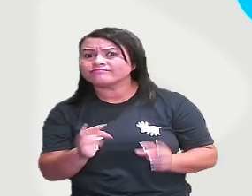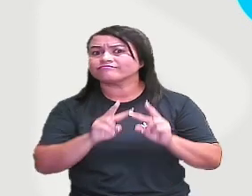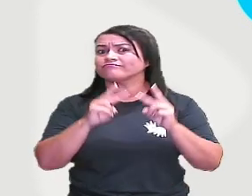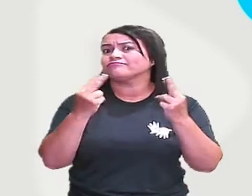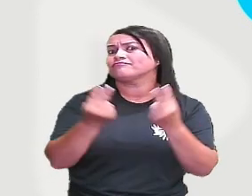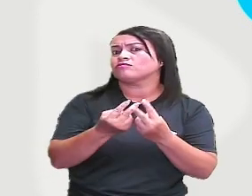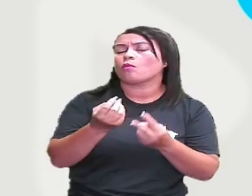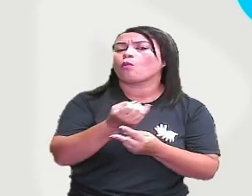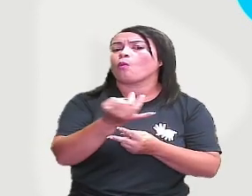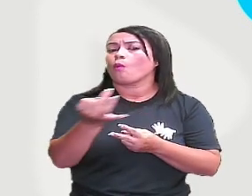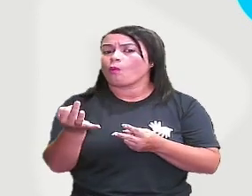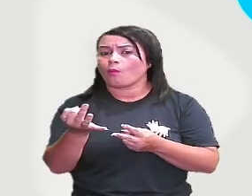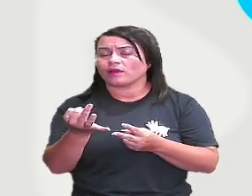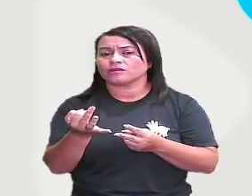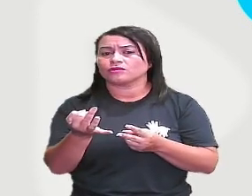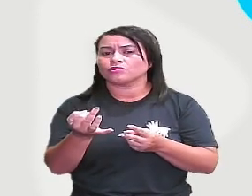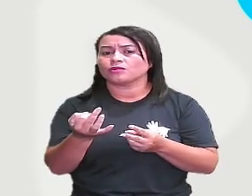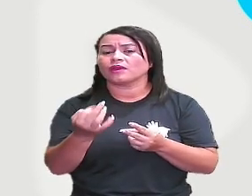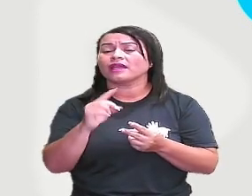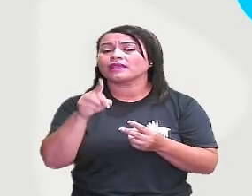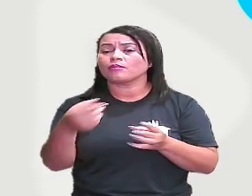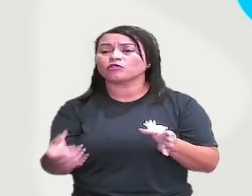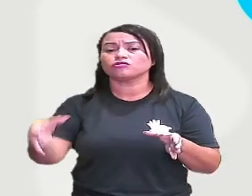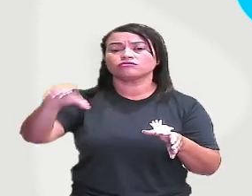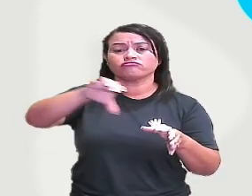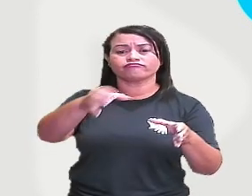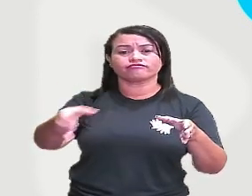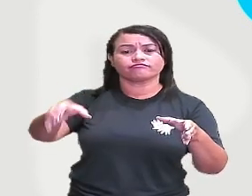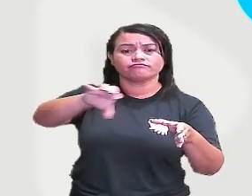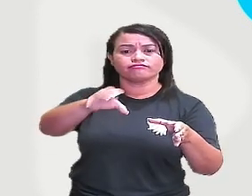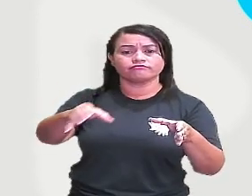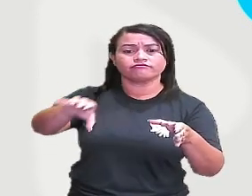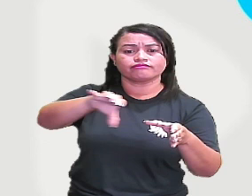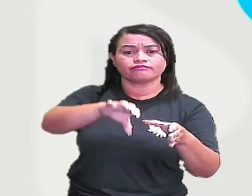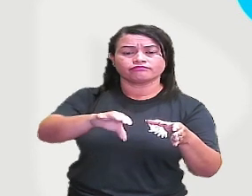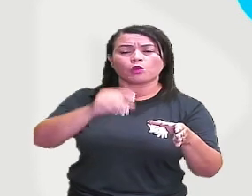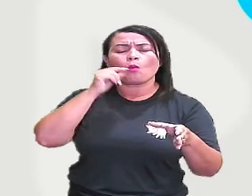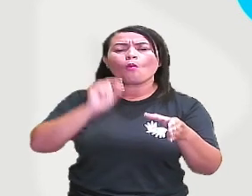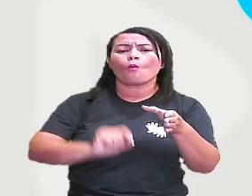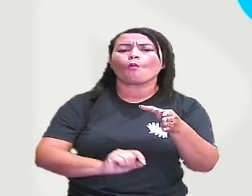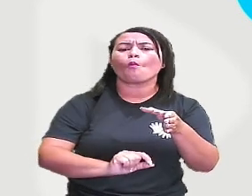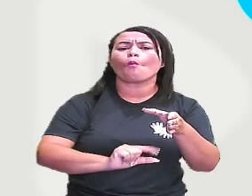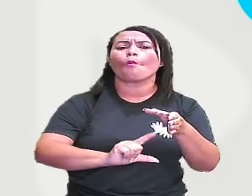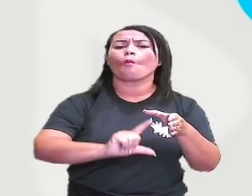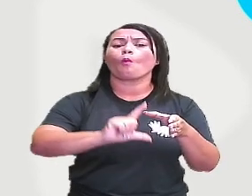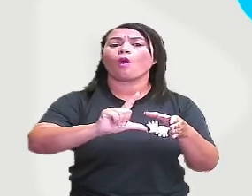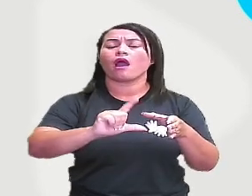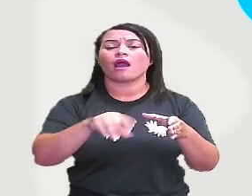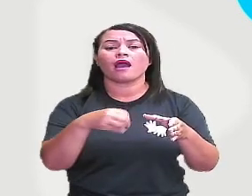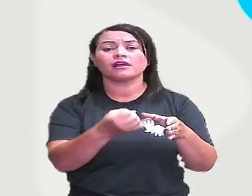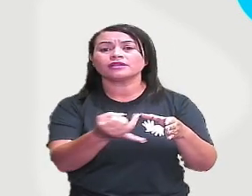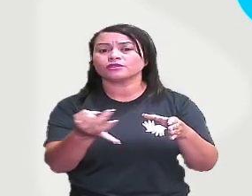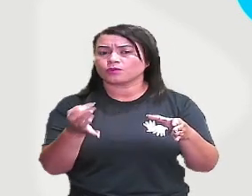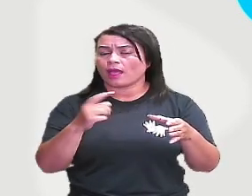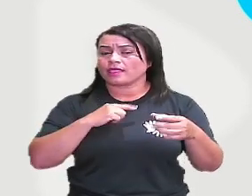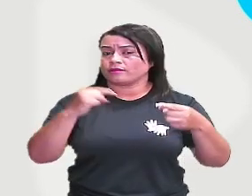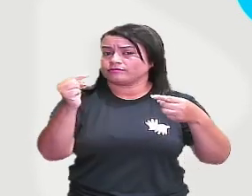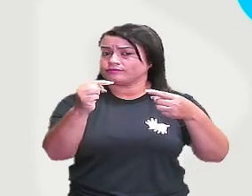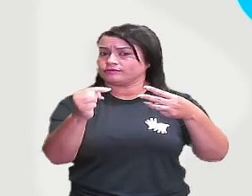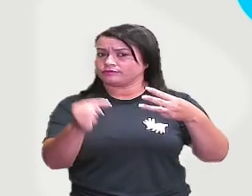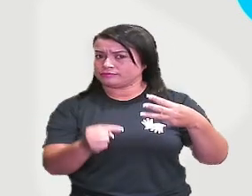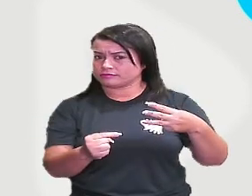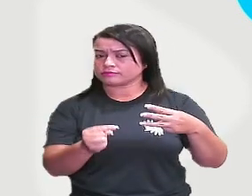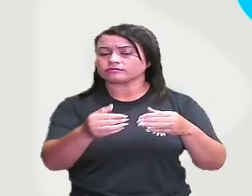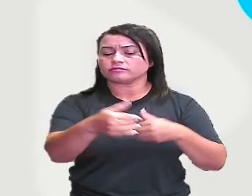caixa, após serem despejados. Então, se liga aí, né? Ele tem aí 3 cubos,